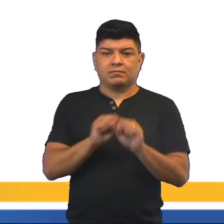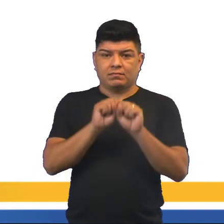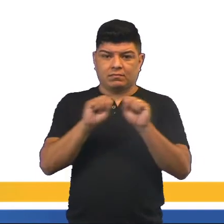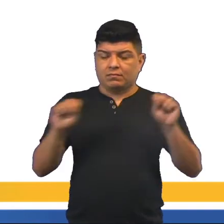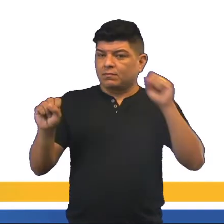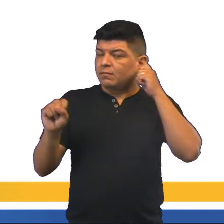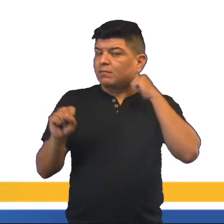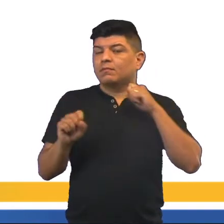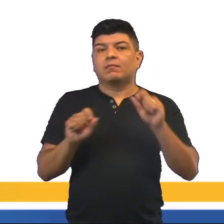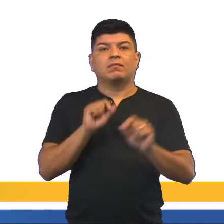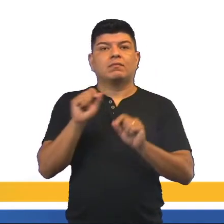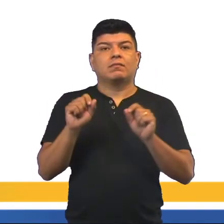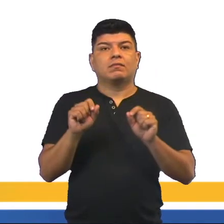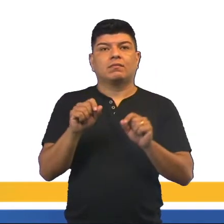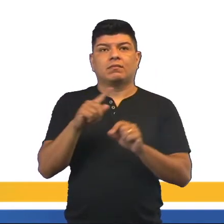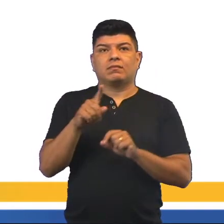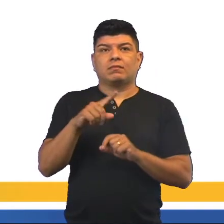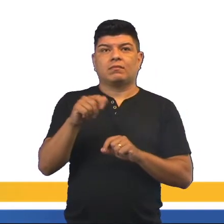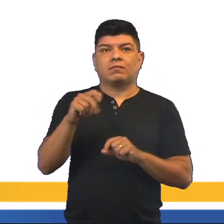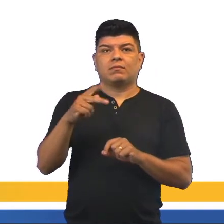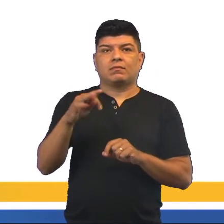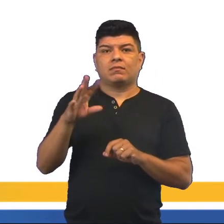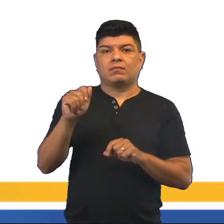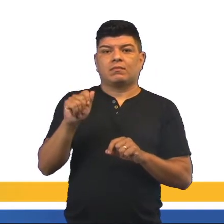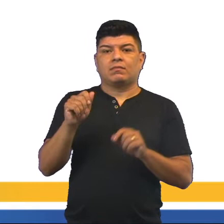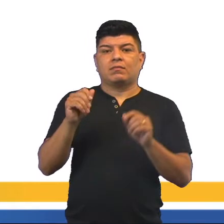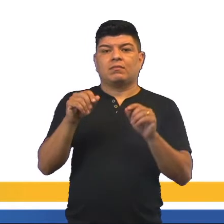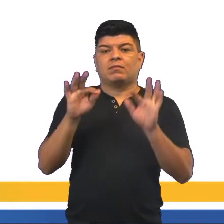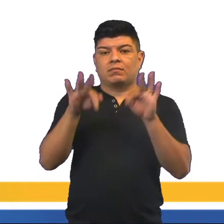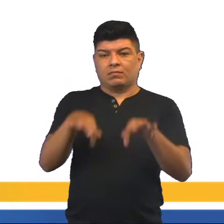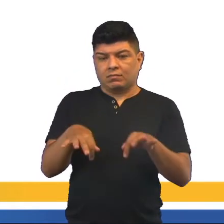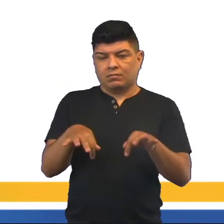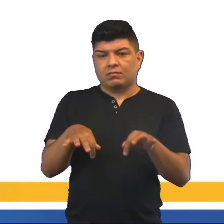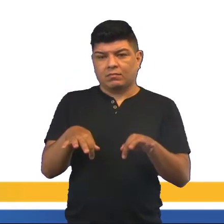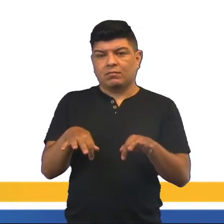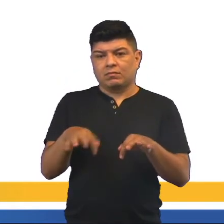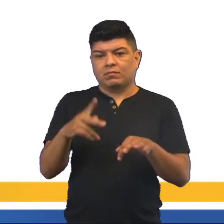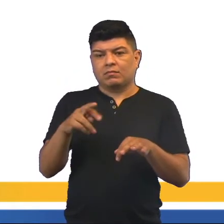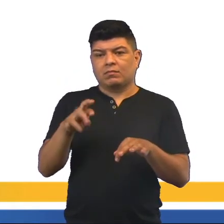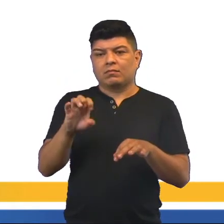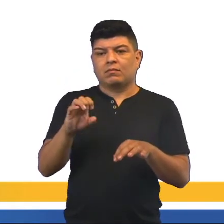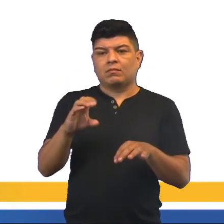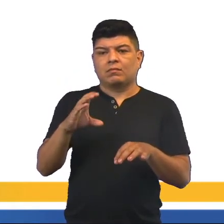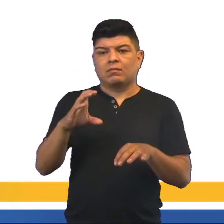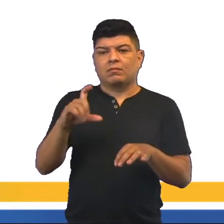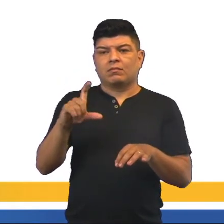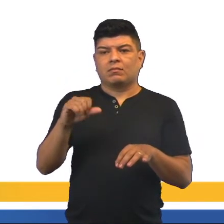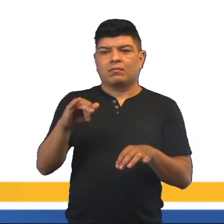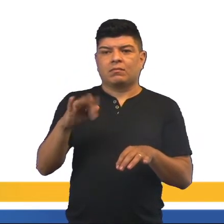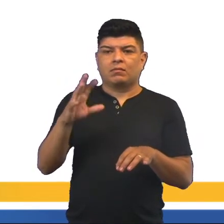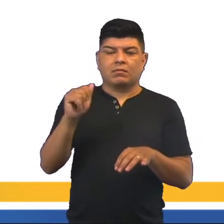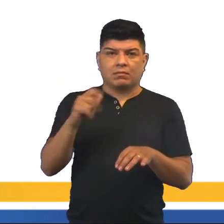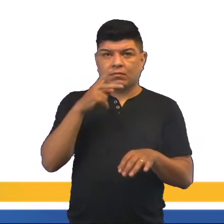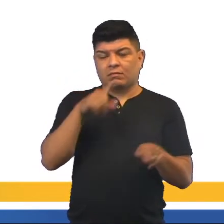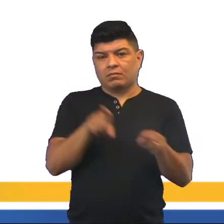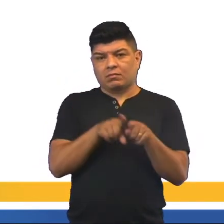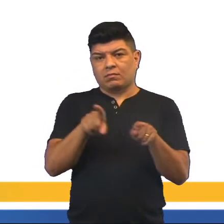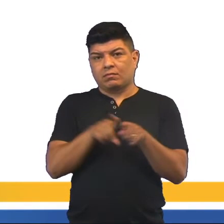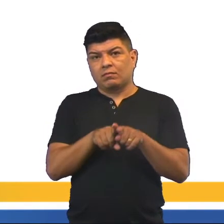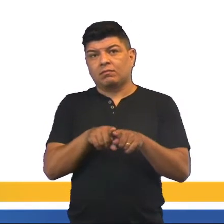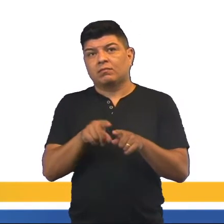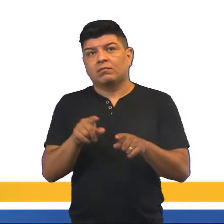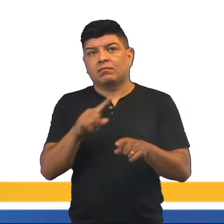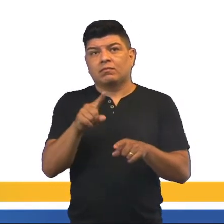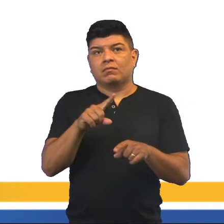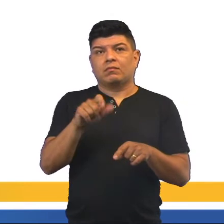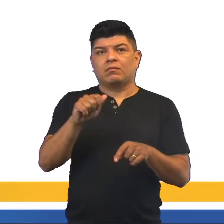sistemas de escritas da civilização zapoteca, sugerido no final do período pré-clássico, entre o declínio da civilização olmeca, né?